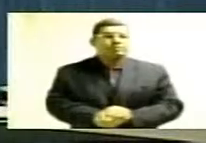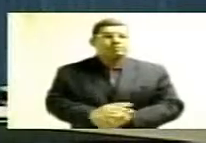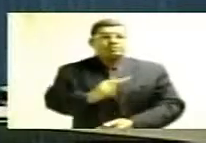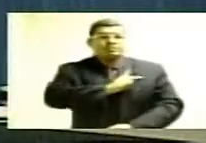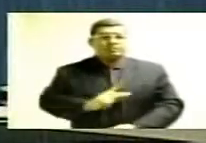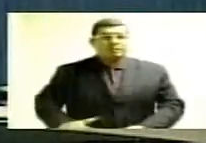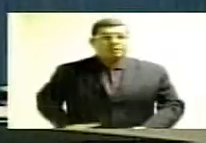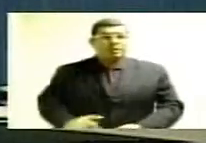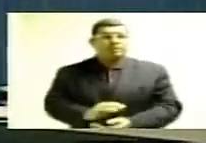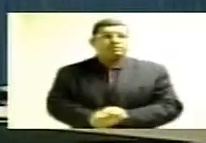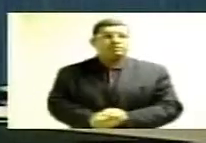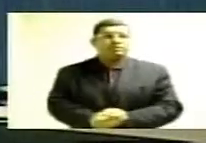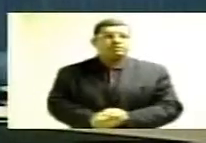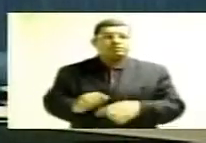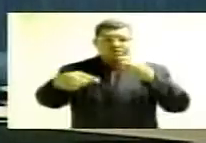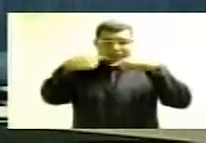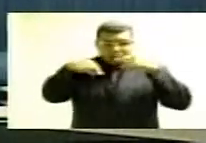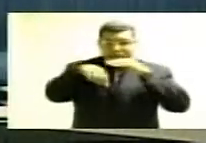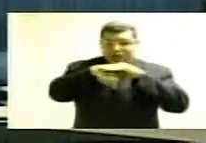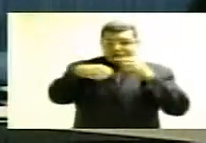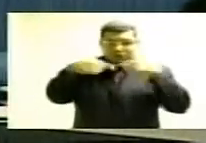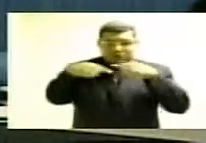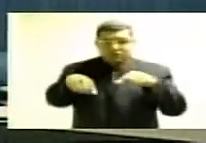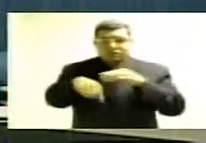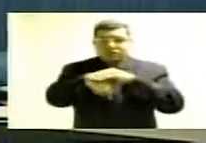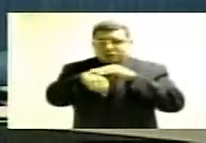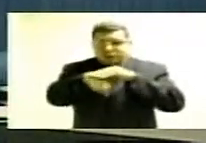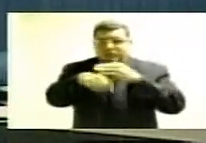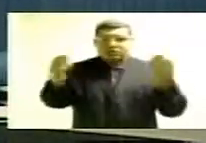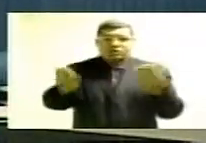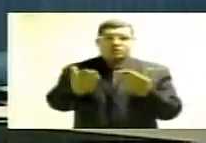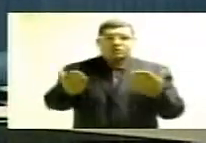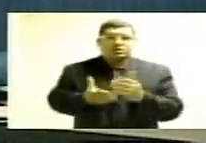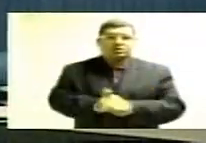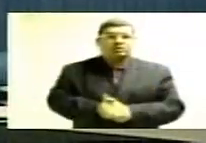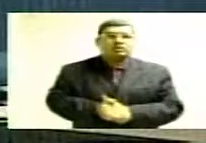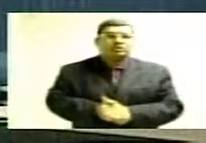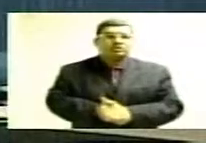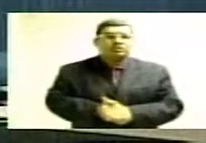Senhor presidente, o discurso que farei hoje desta tribuna,